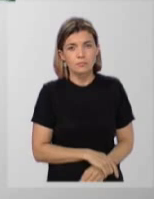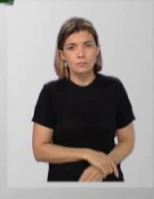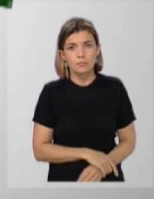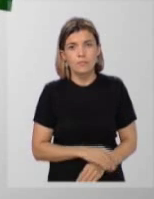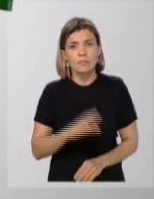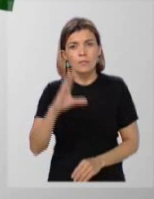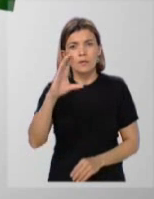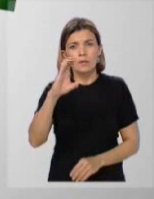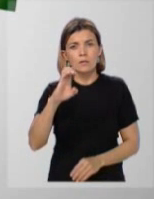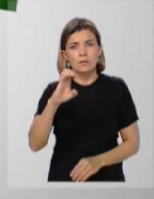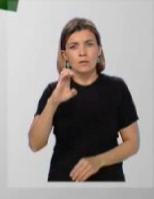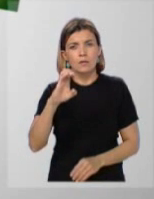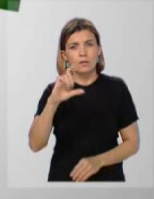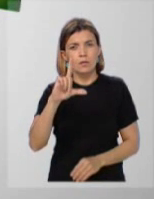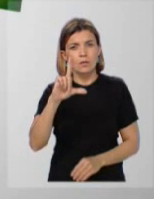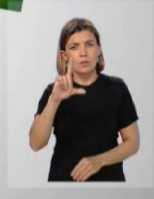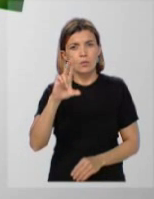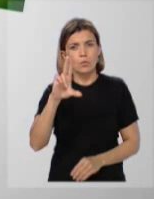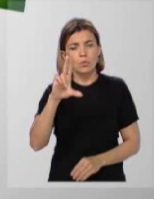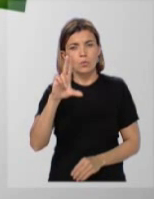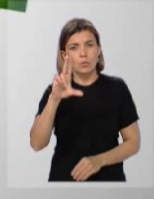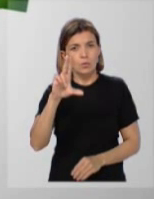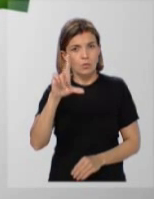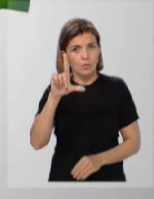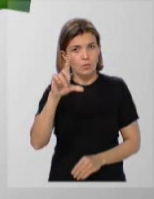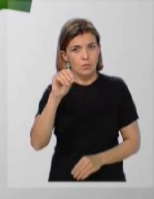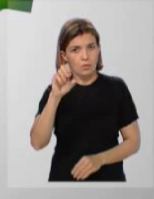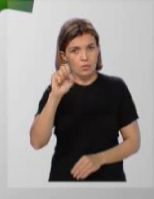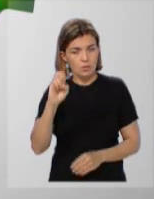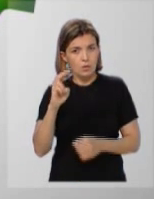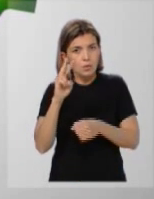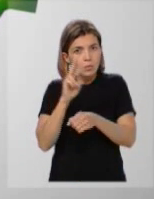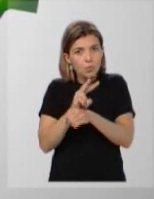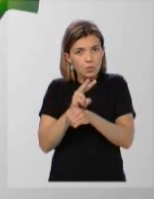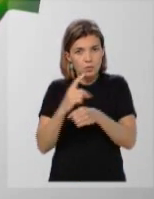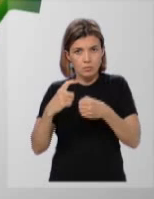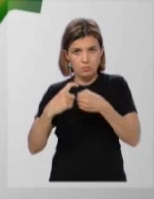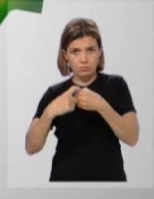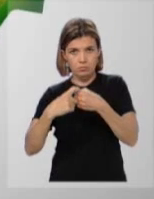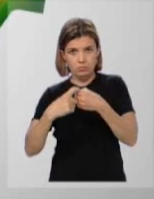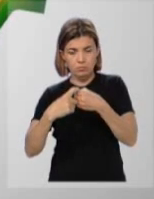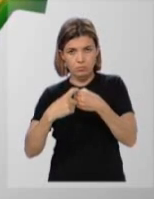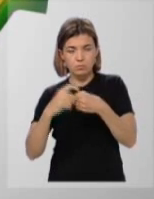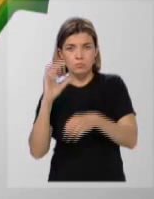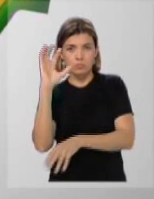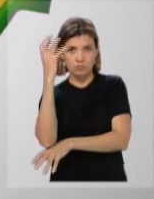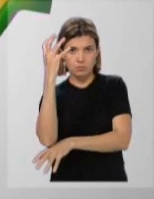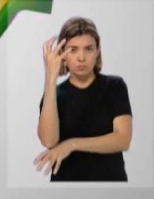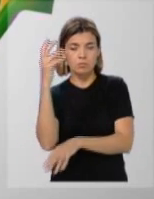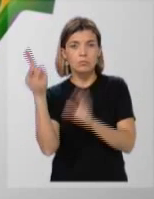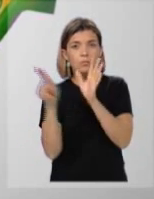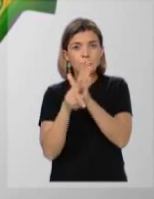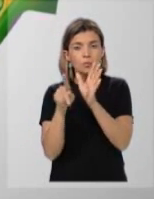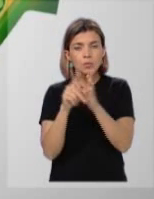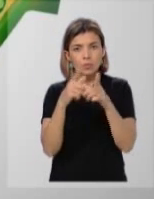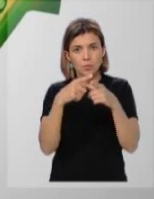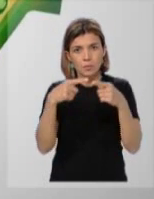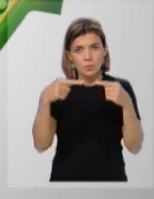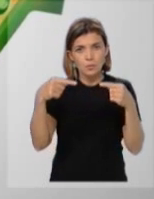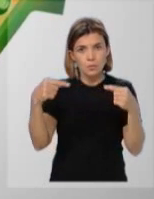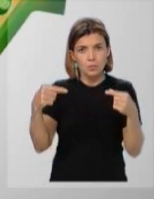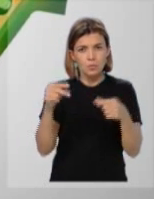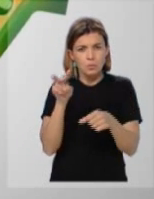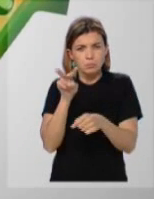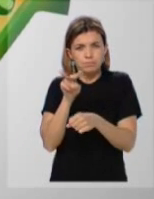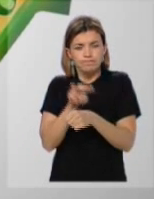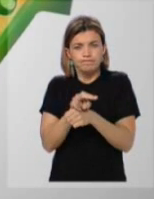A celulose é o que confere proteção e sustentação a uma célula vegetal. É ela também que torna